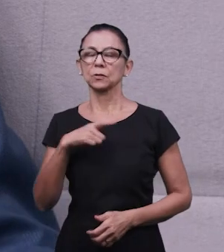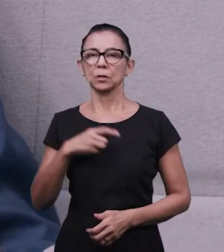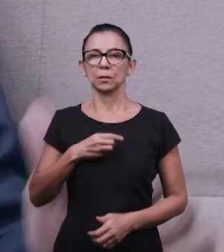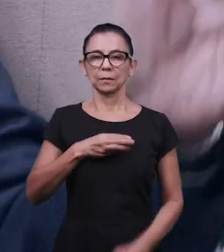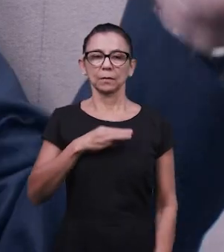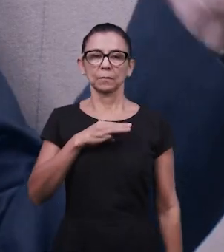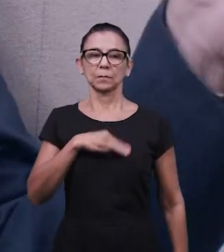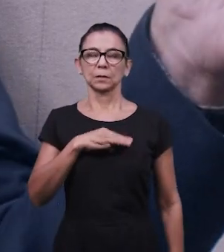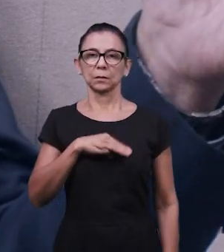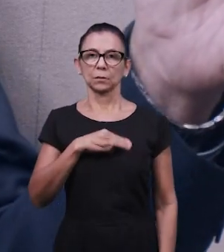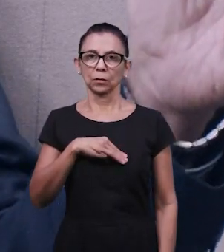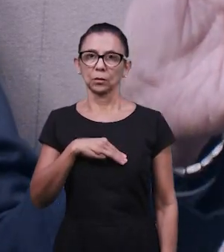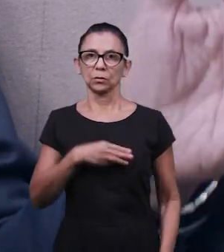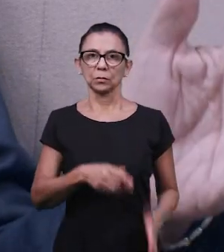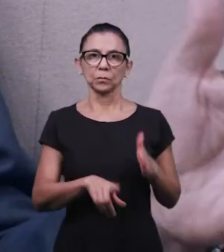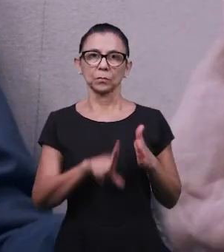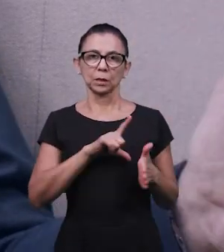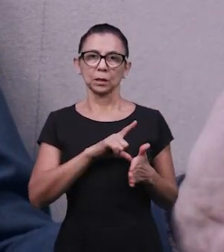Salomão